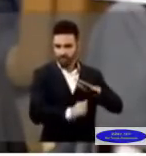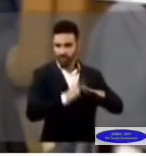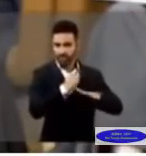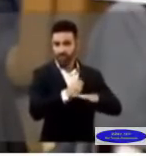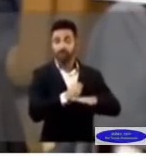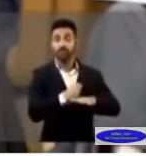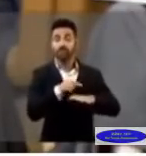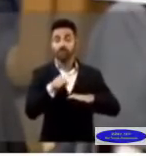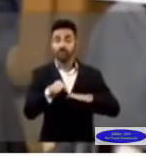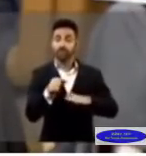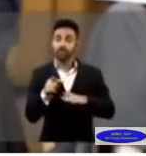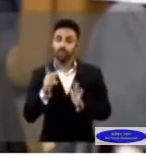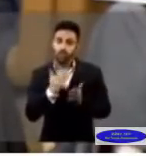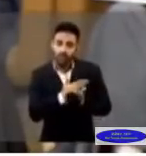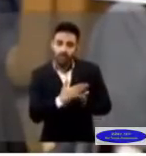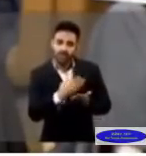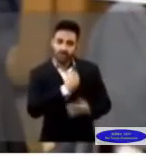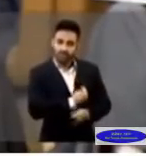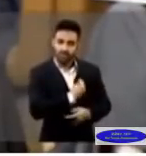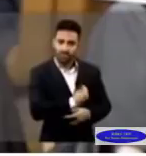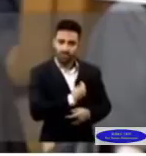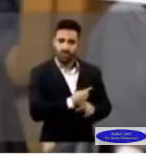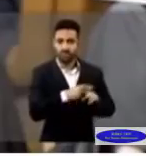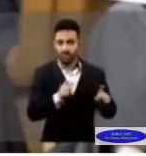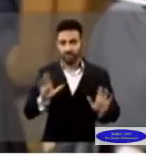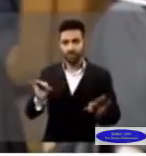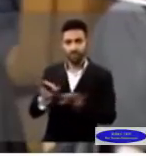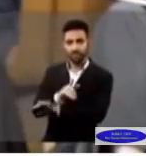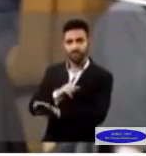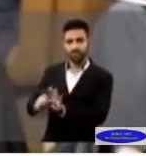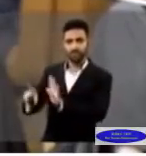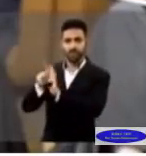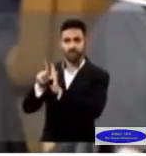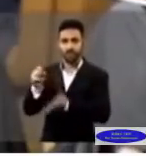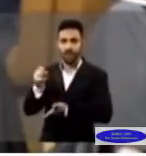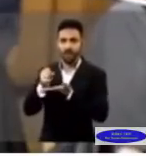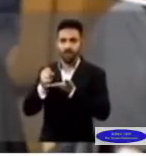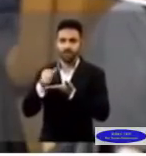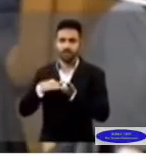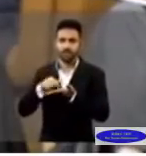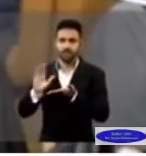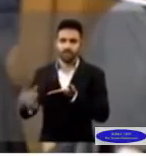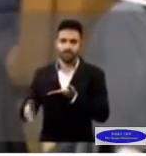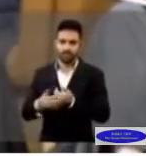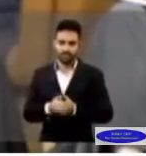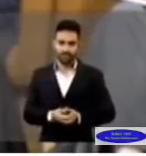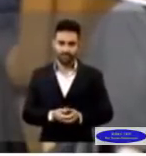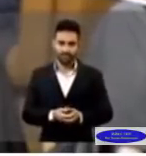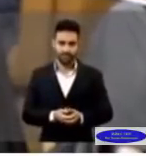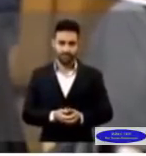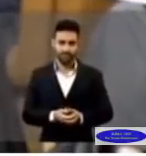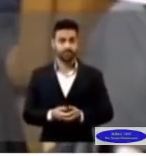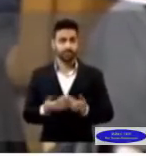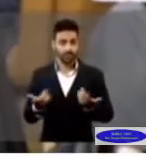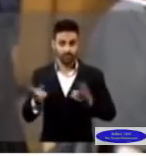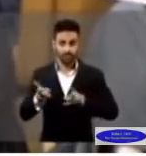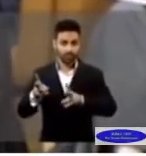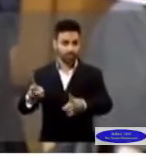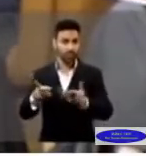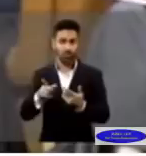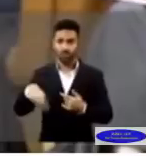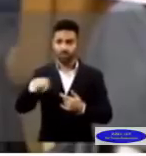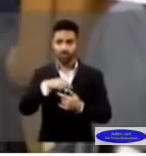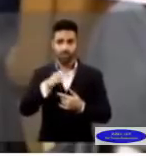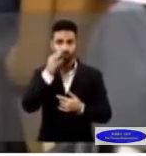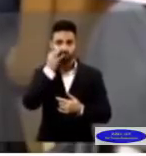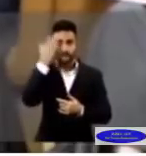tom apocalíptico, a Operação Lava Jato? Mentira deslavada, data máxima vênia.